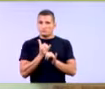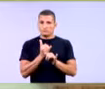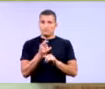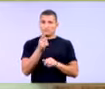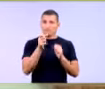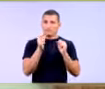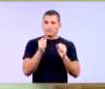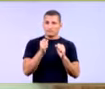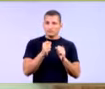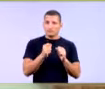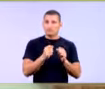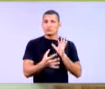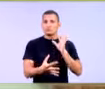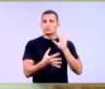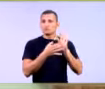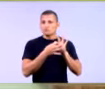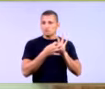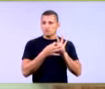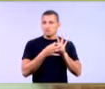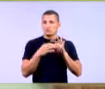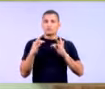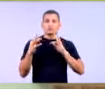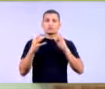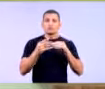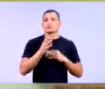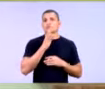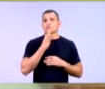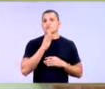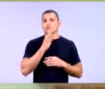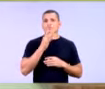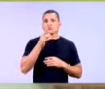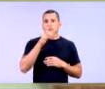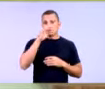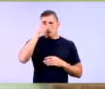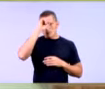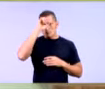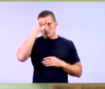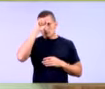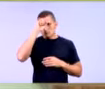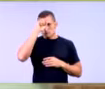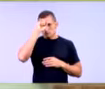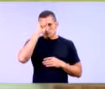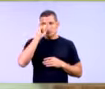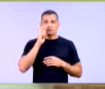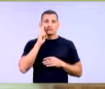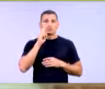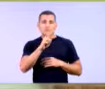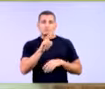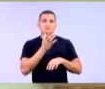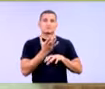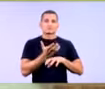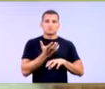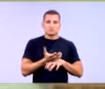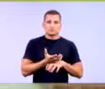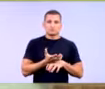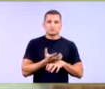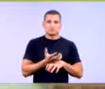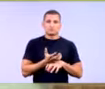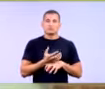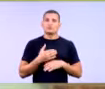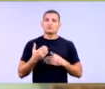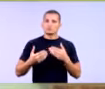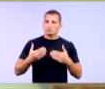pode contextualizar todos aqueles conhecimentos que você tem aprendido e visto nas disciplinas